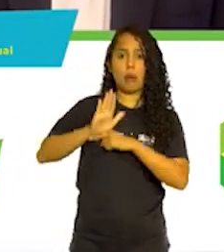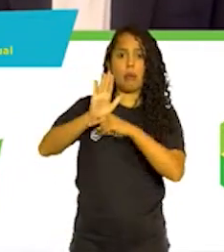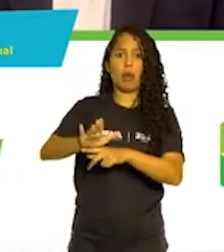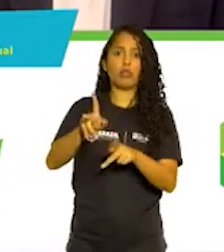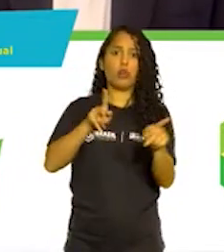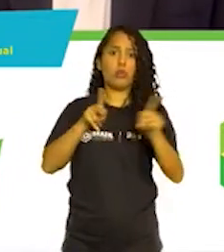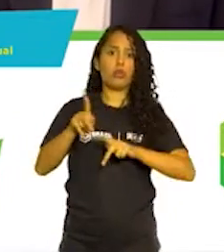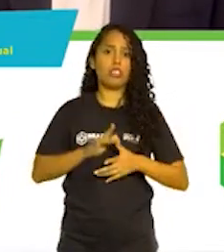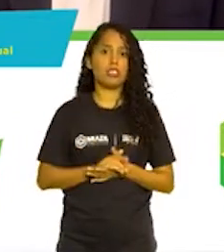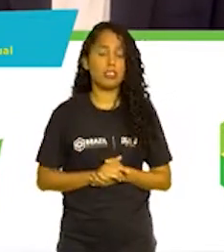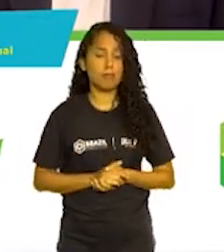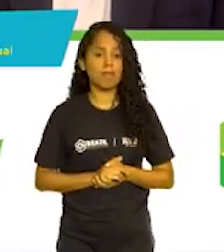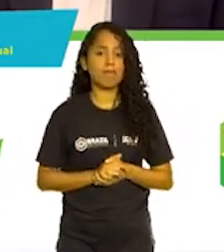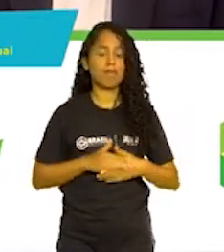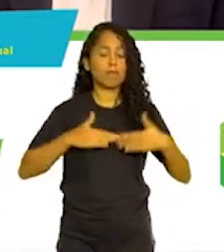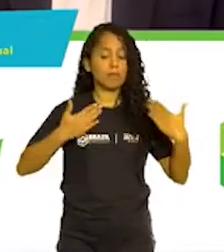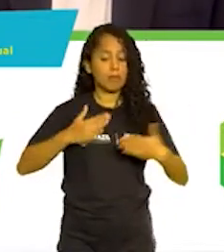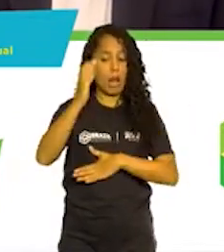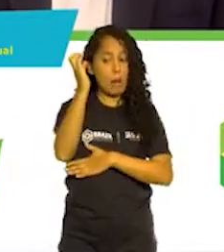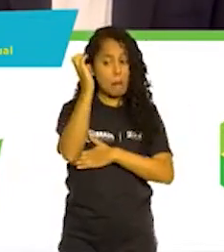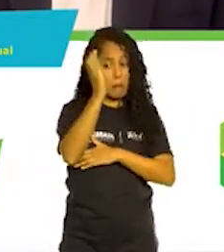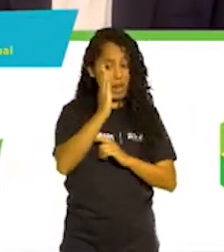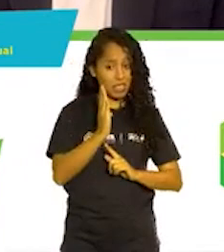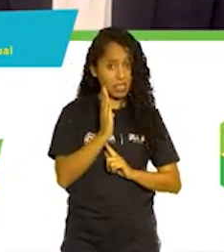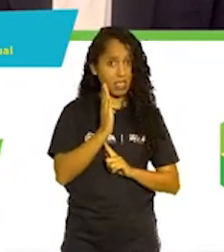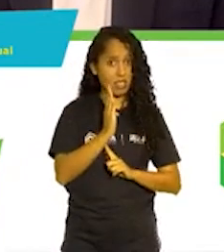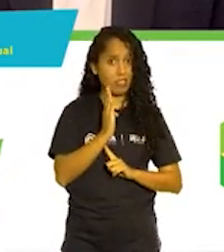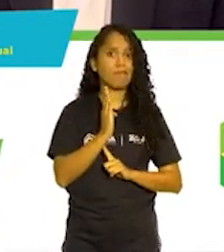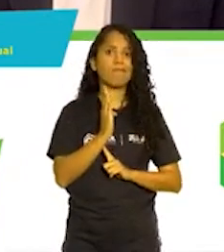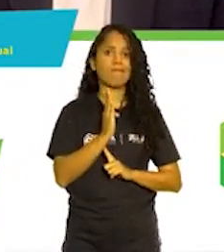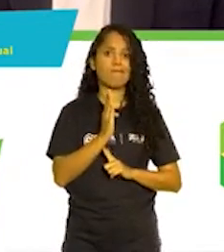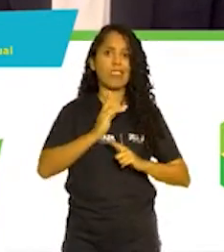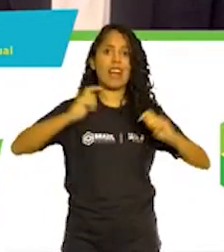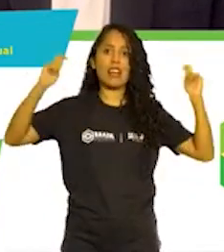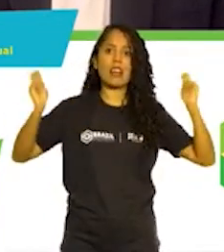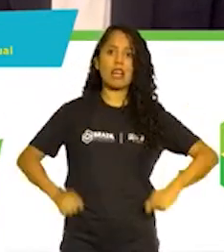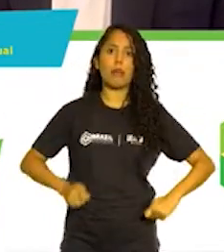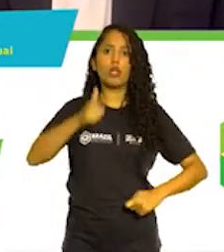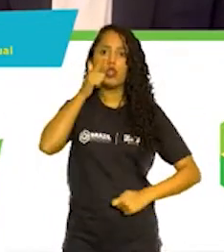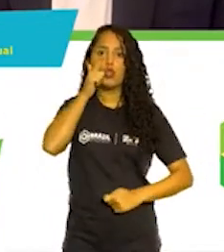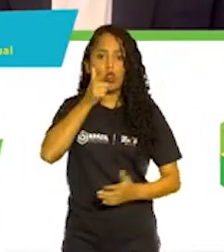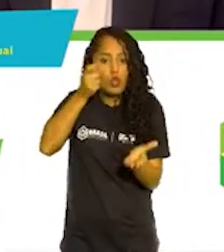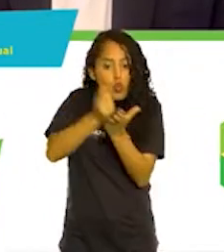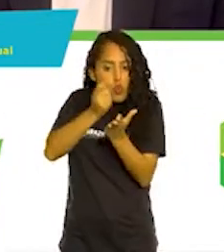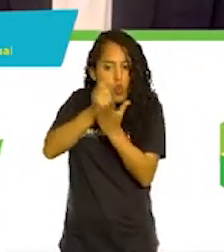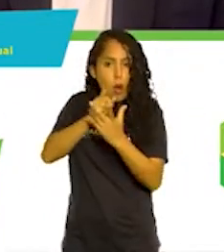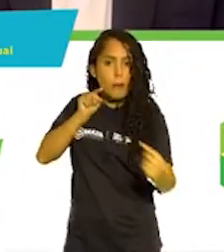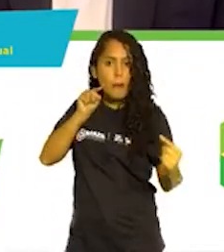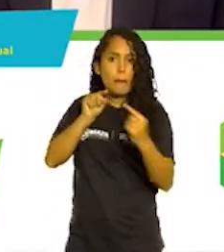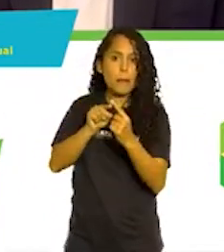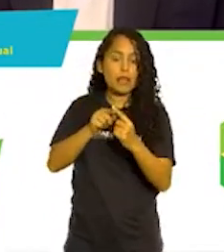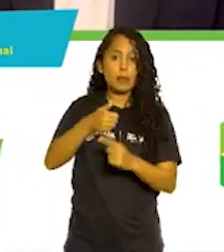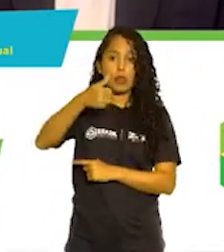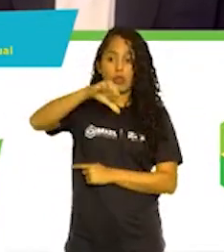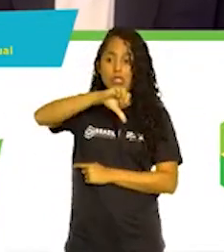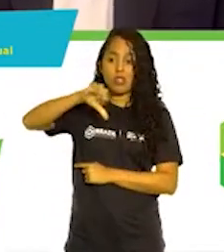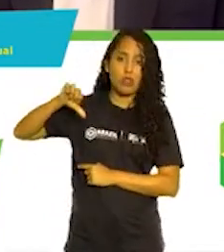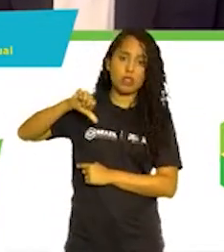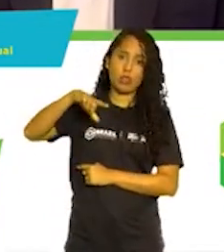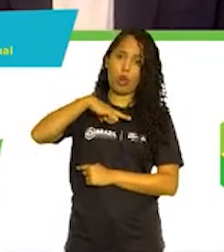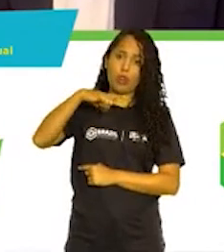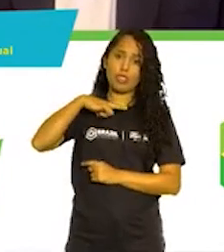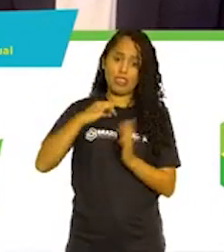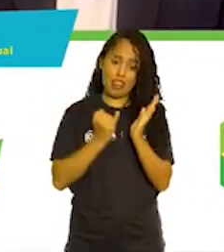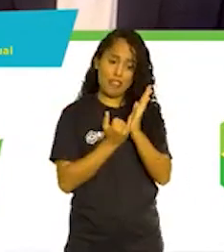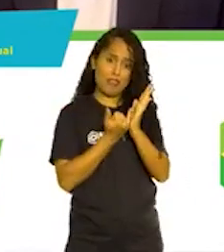o Brasil é capaz de cobrar meta e cumpri-las. A gente faz isso desde 1999 com as metas de